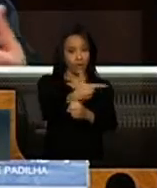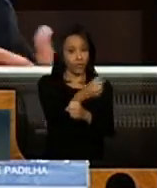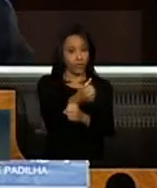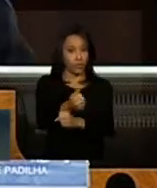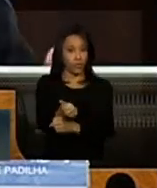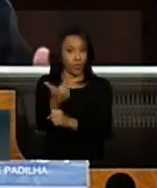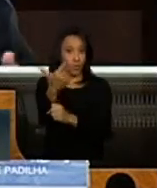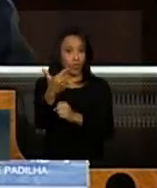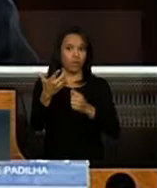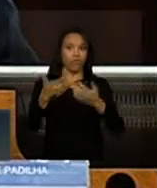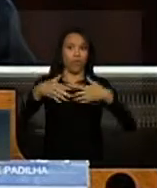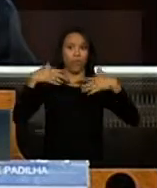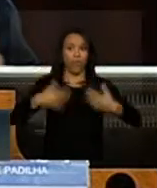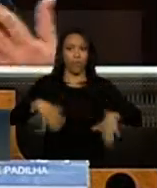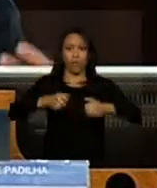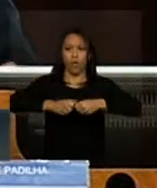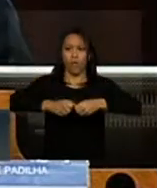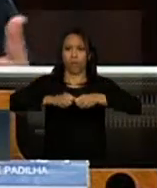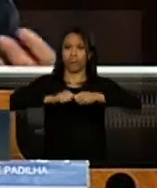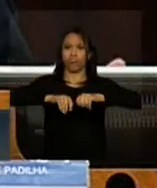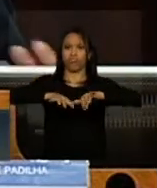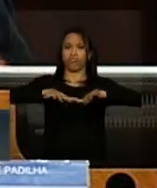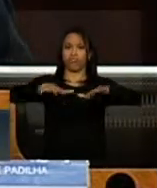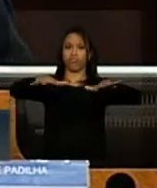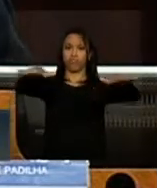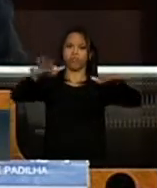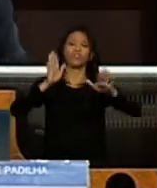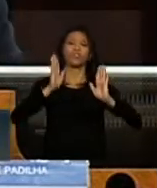uma forte expansão que nós planejamos já,